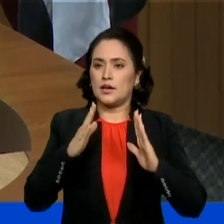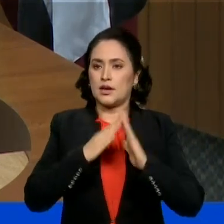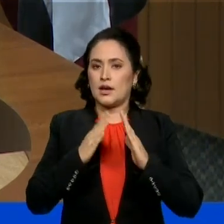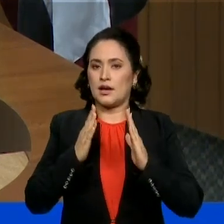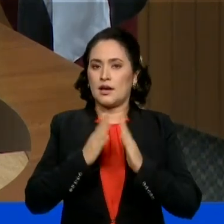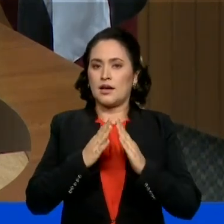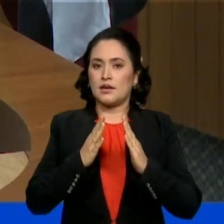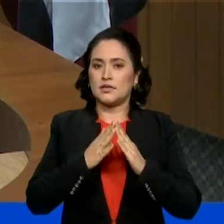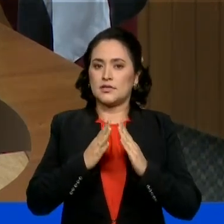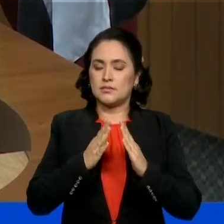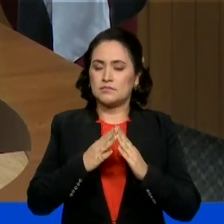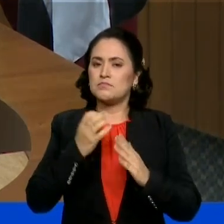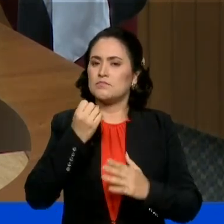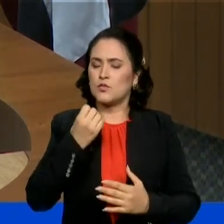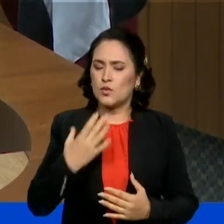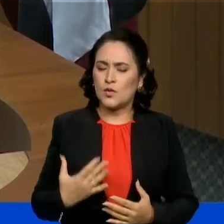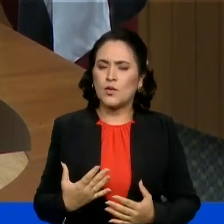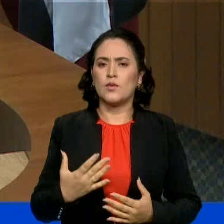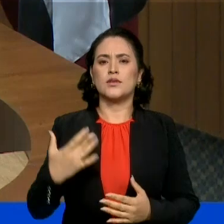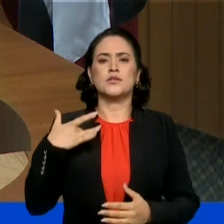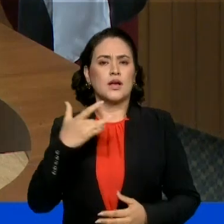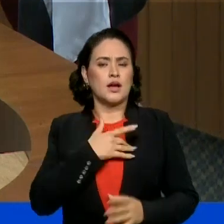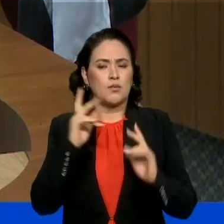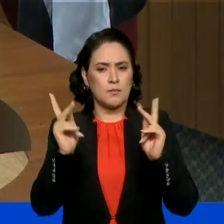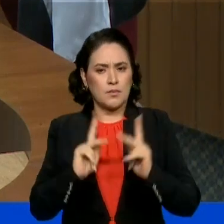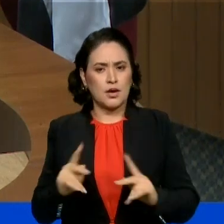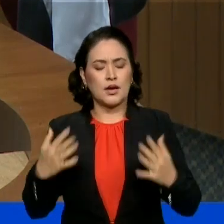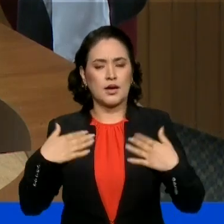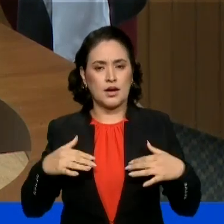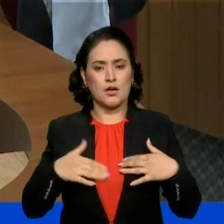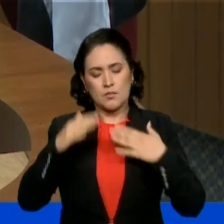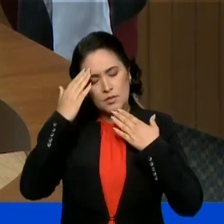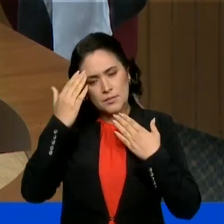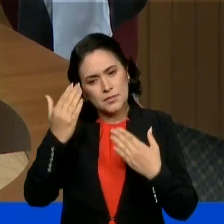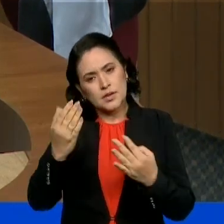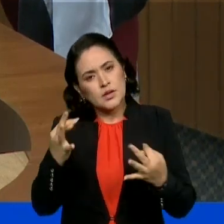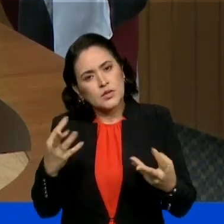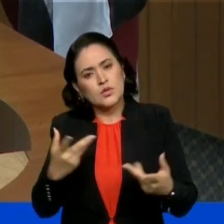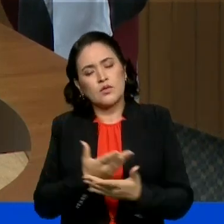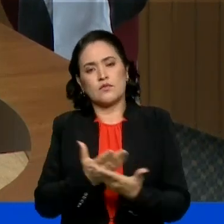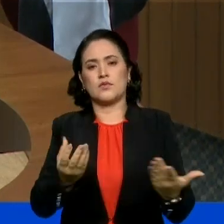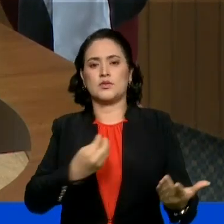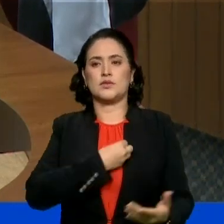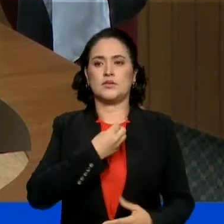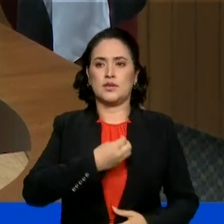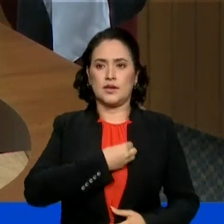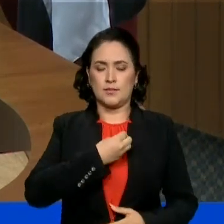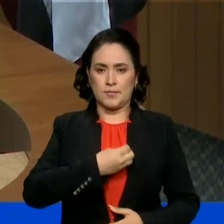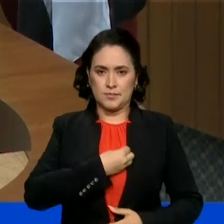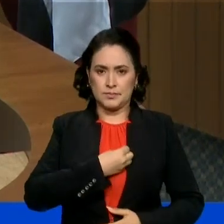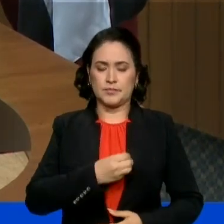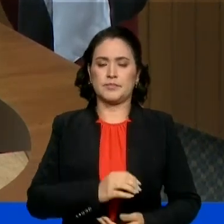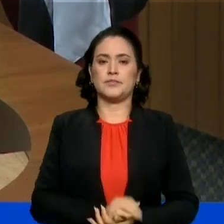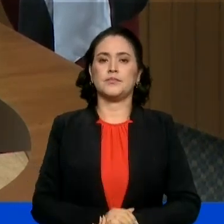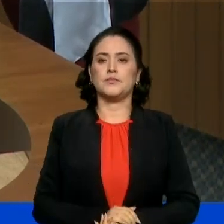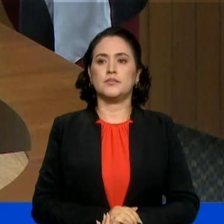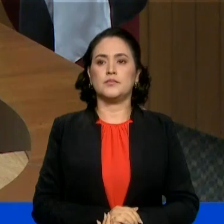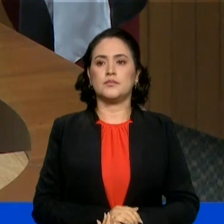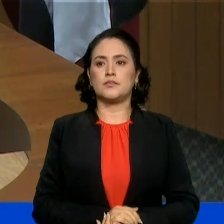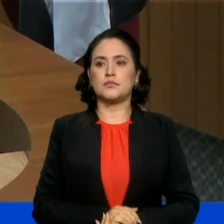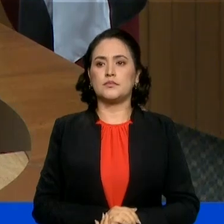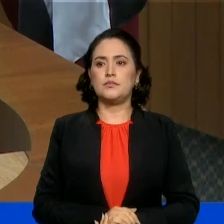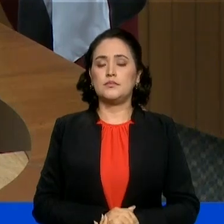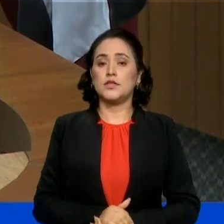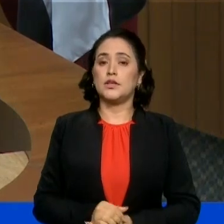tranquilidade. Obrigado a todos que aqui se fazem presente. E aquele que tem possibilidade de aqui